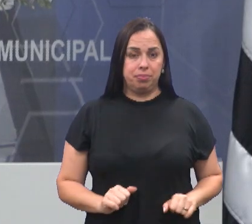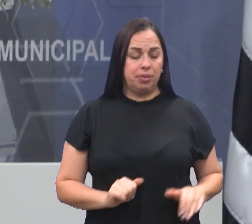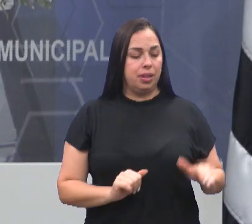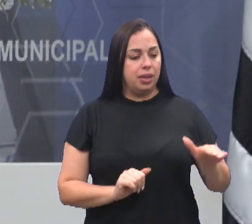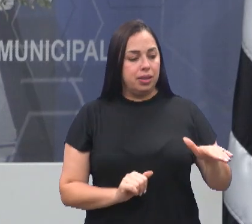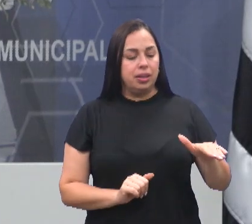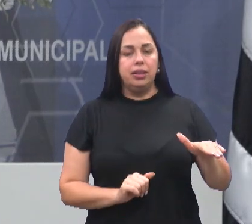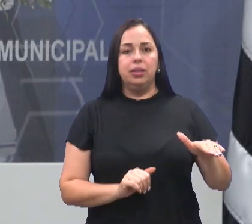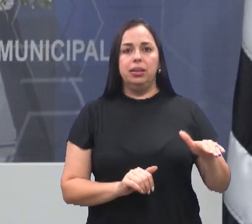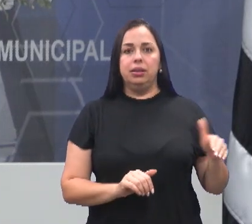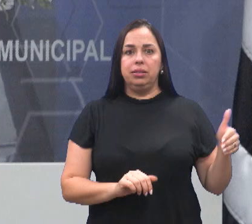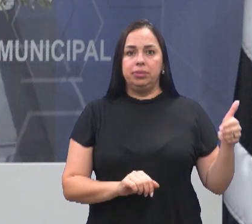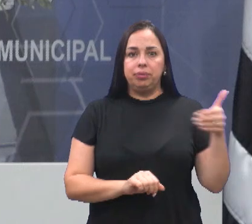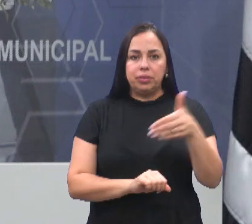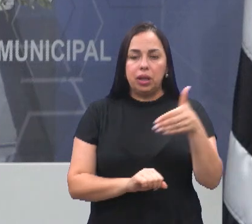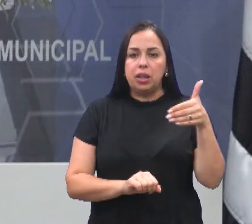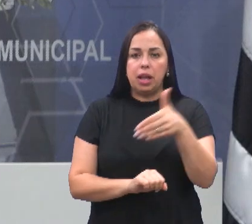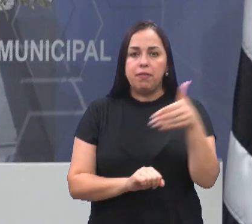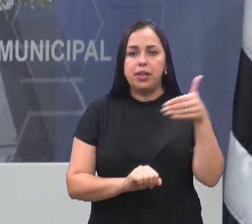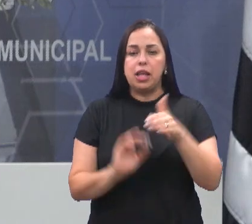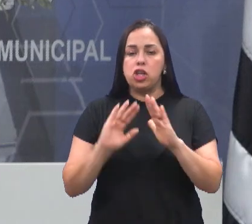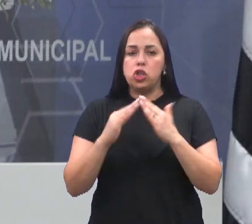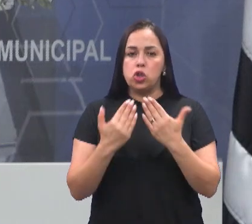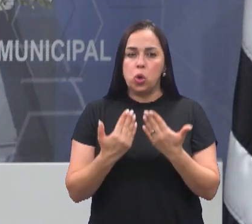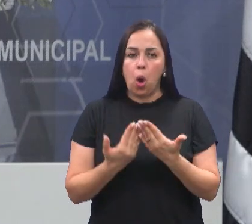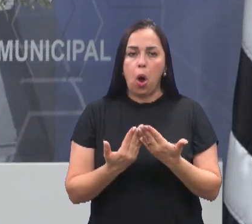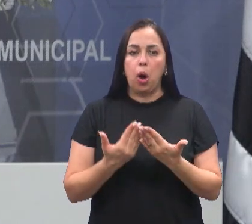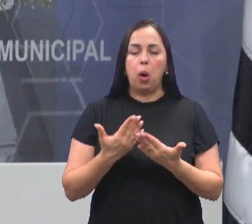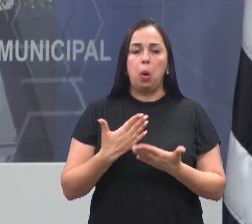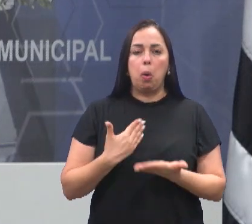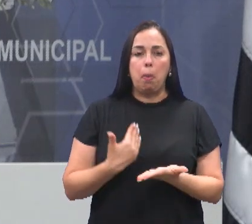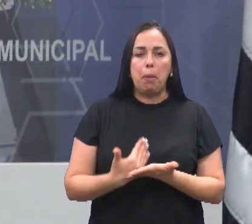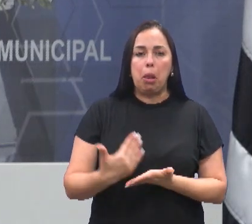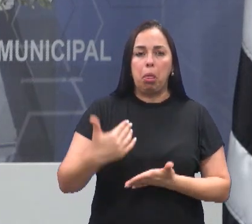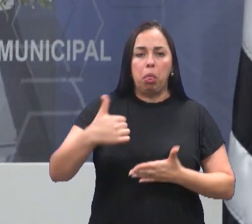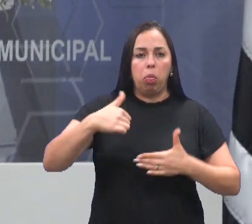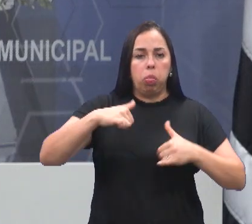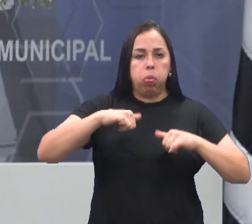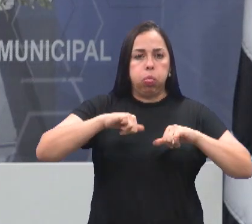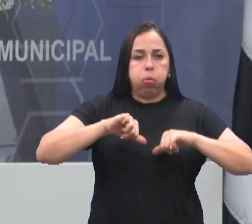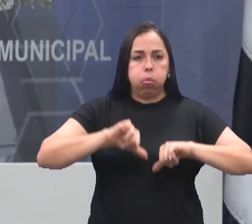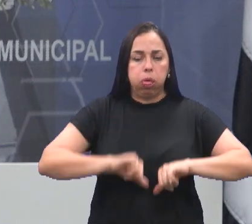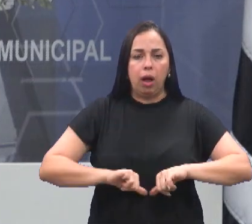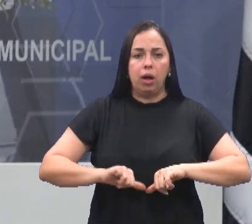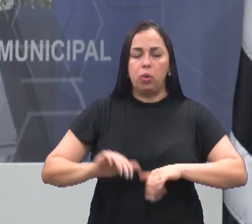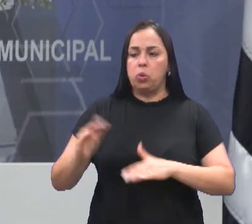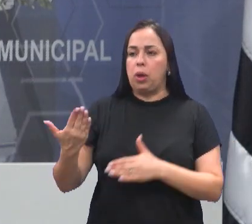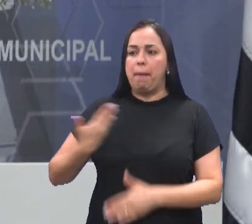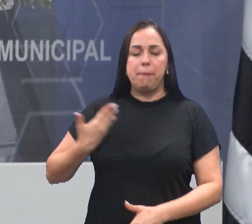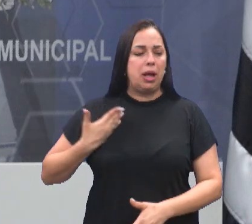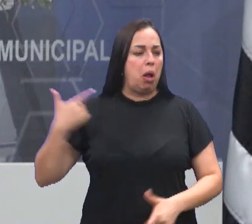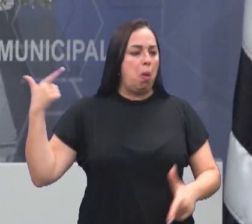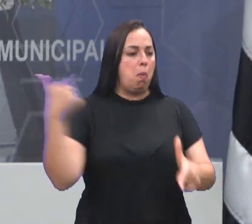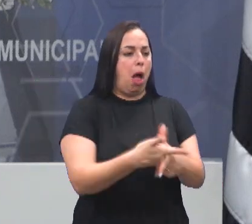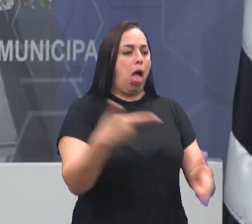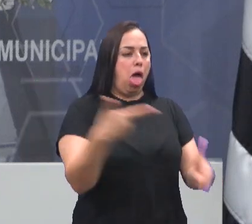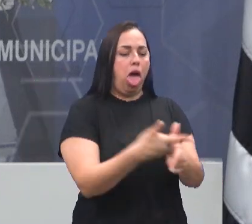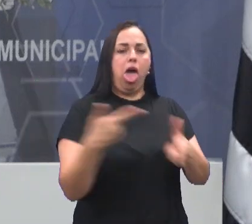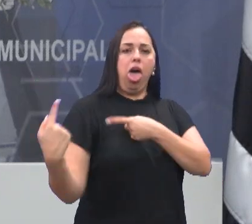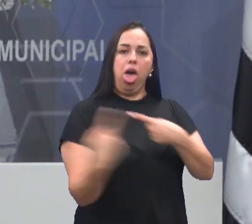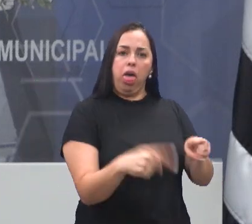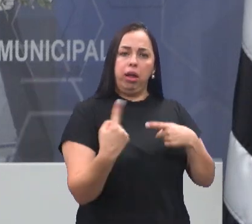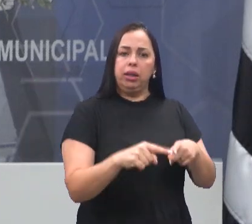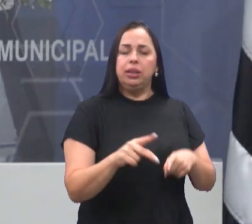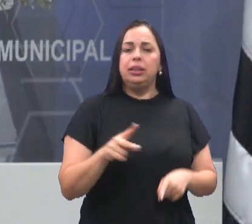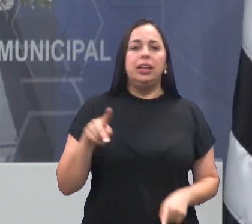a perder seu ritmo escolar, começa a ser maltratado pelos colegas, e as professoras não sabem o motivo. Né, o